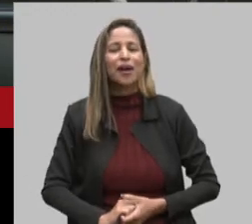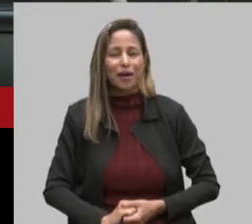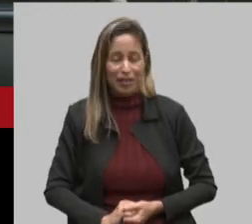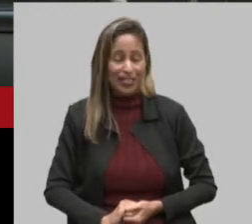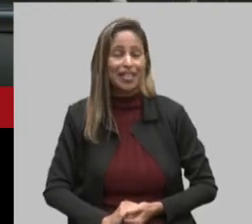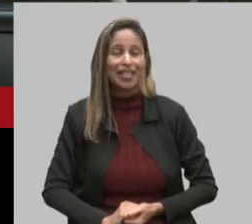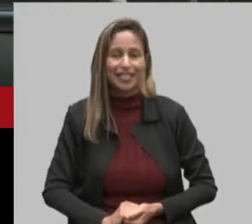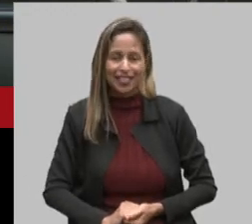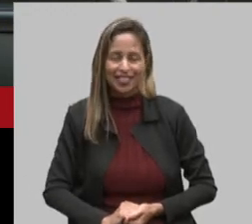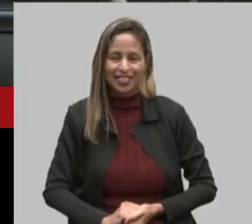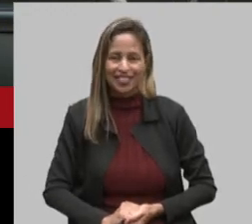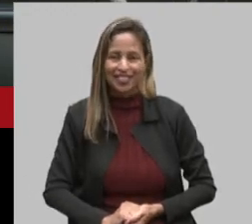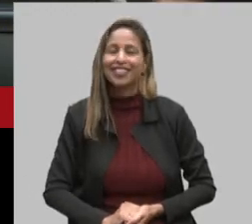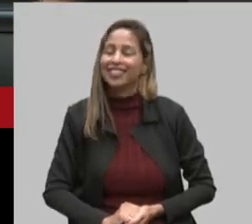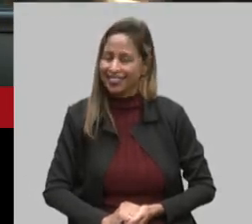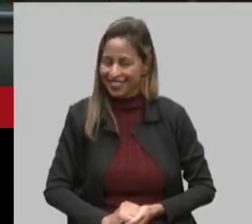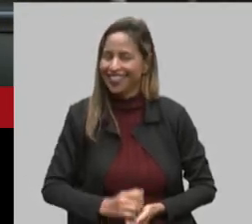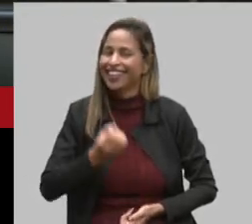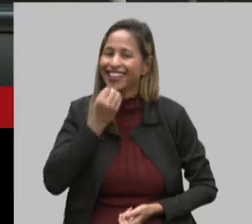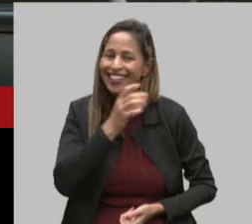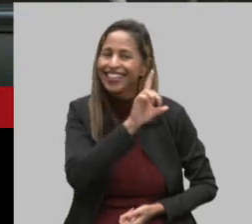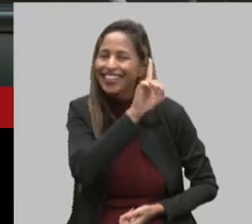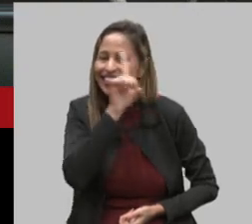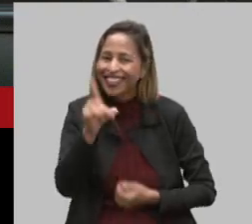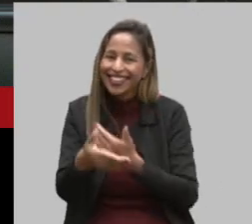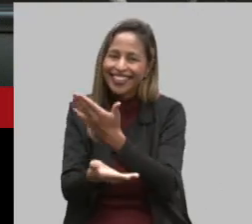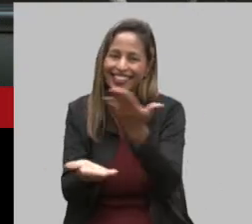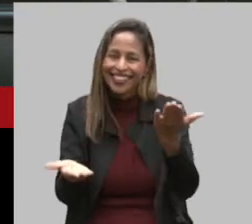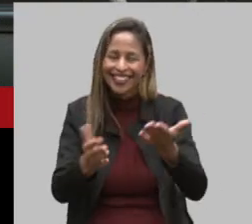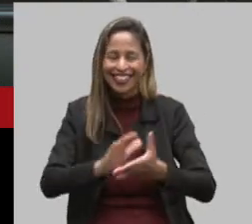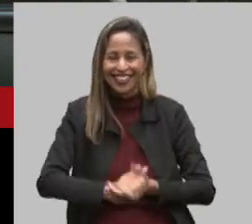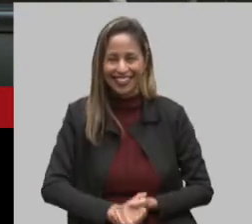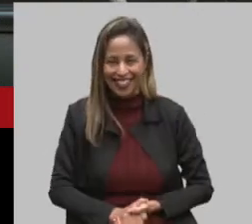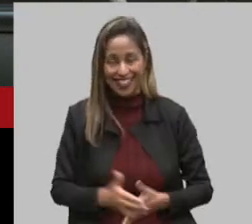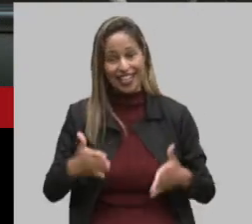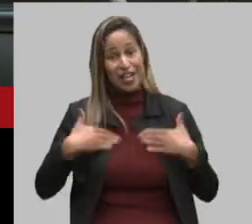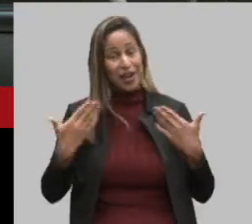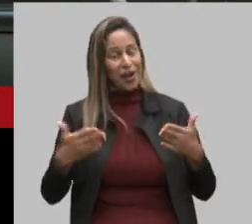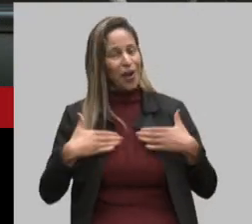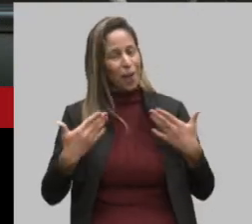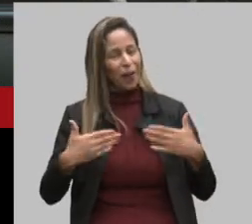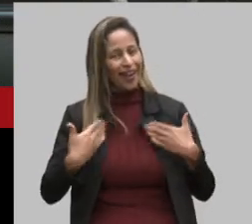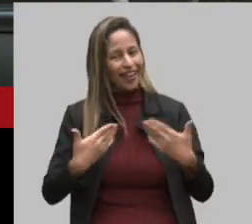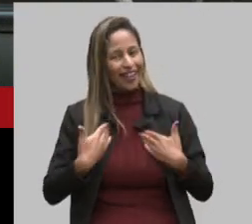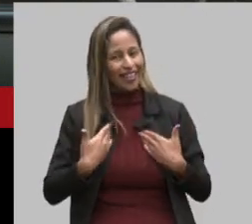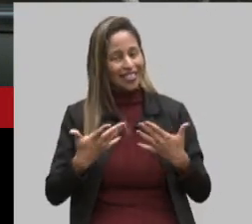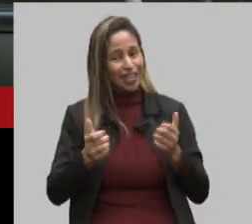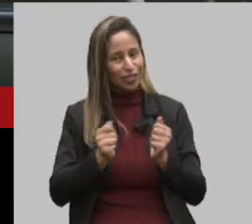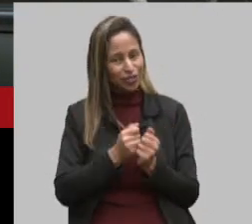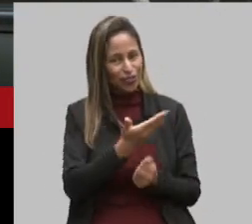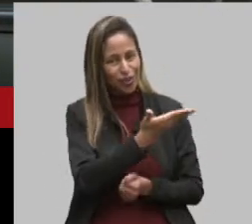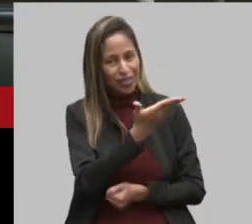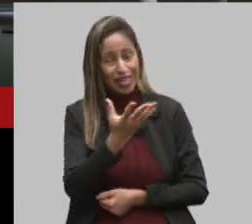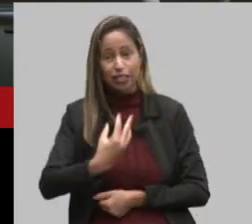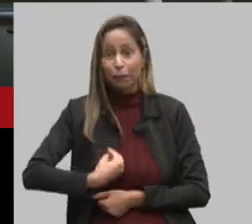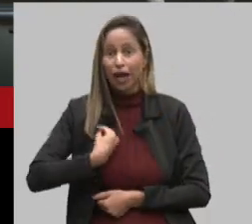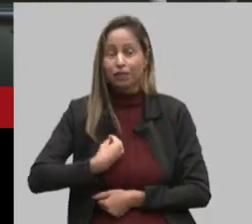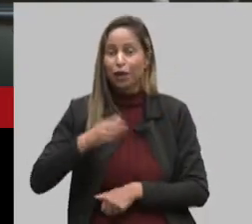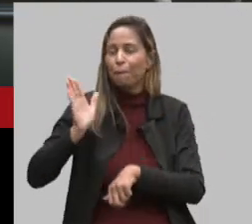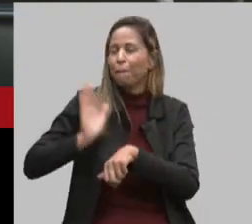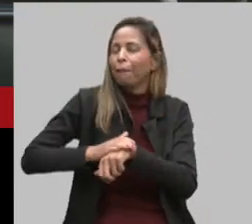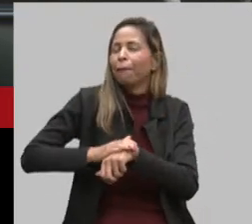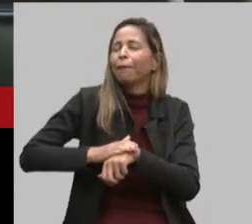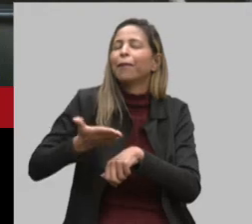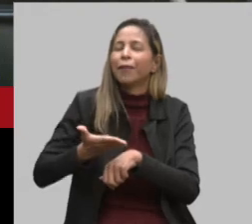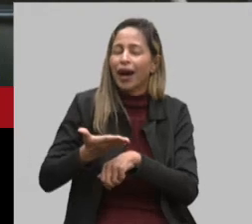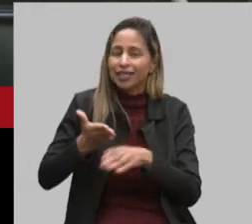saudação Bom dia a todas e a todos é uma grande alegria gente estar com vocês participando mais uma vez de uma